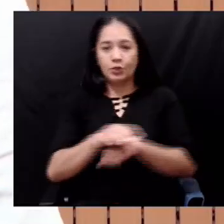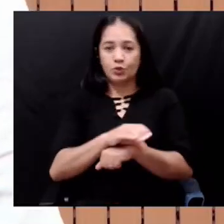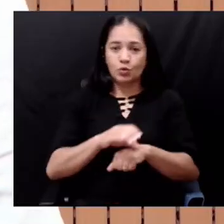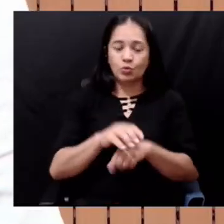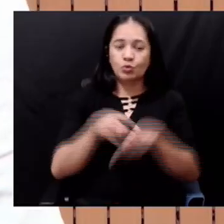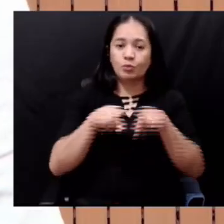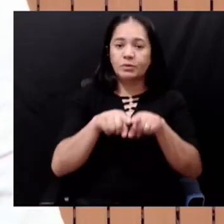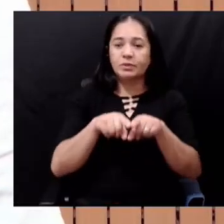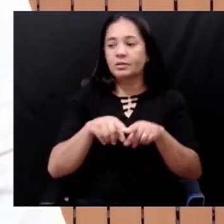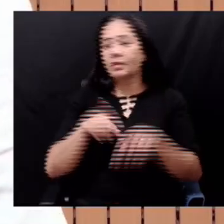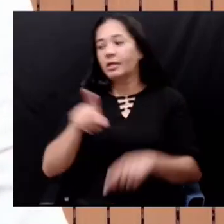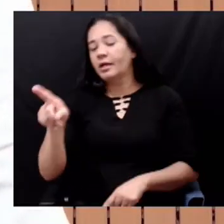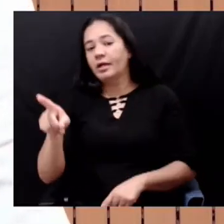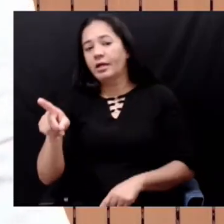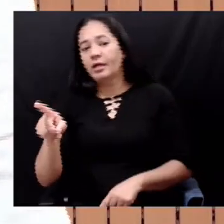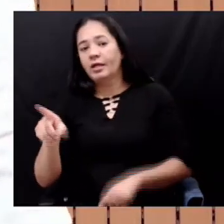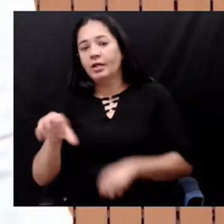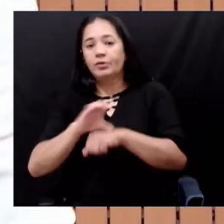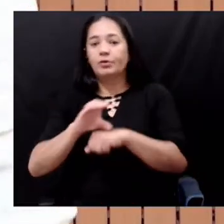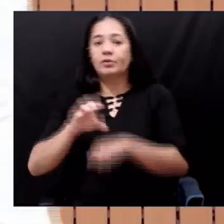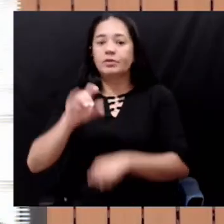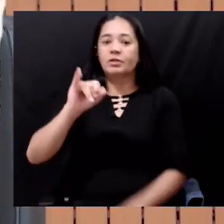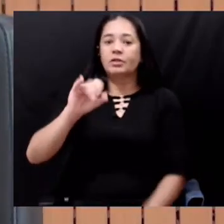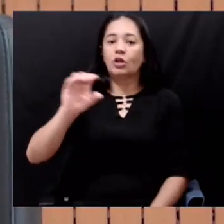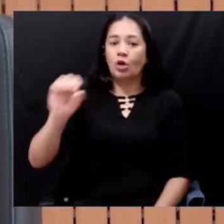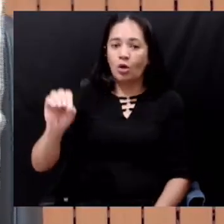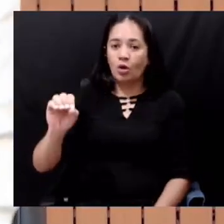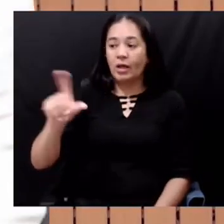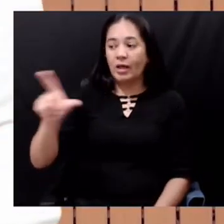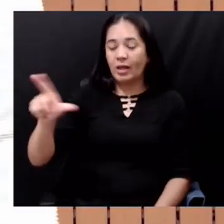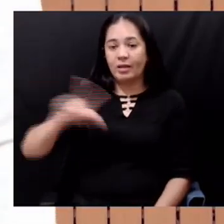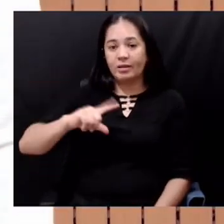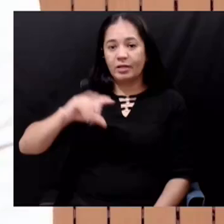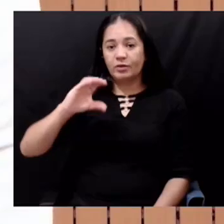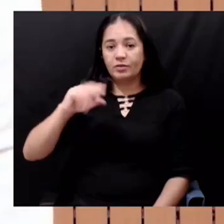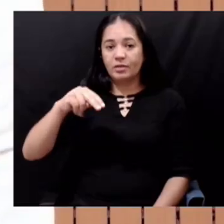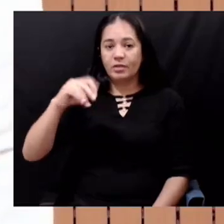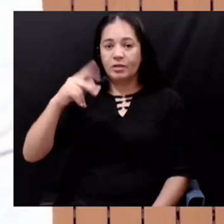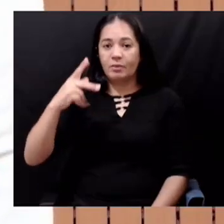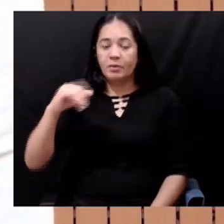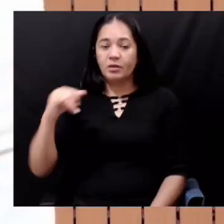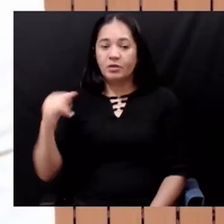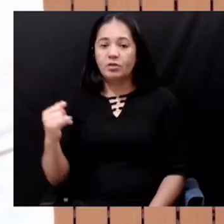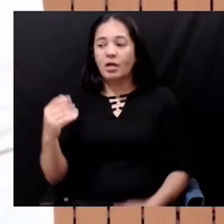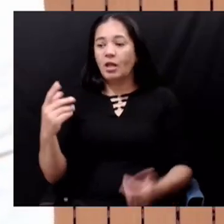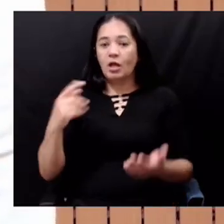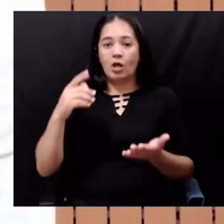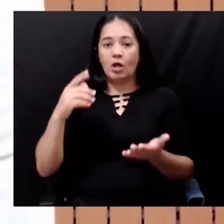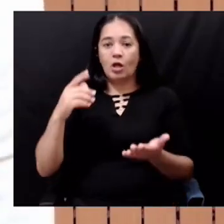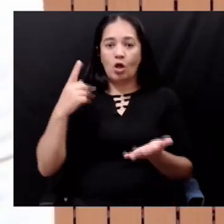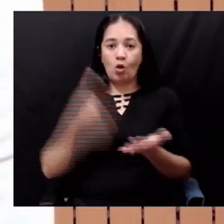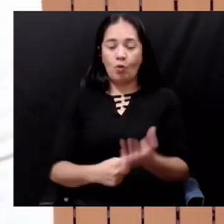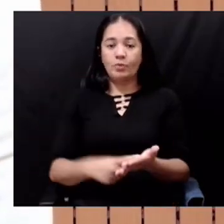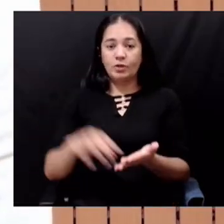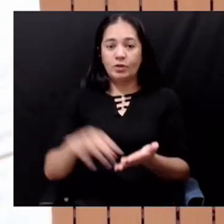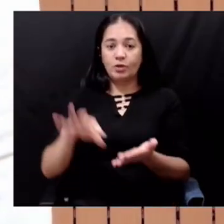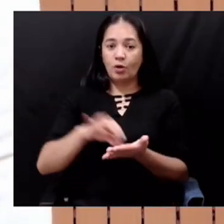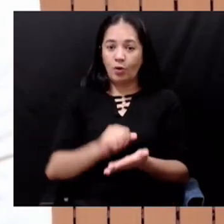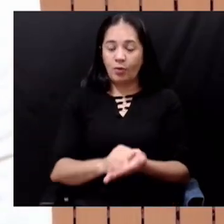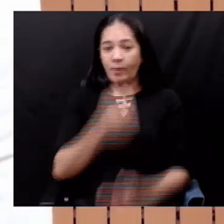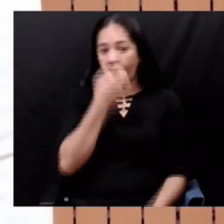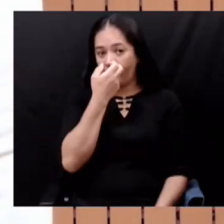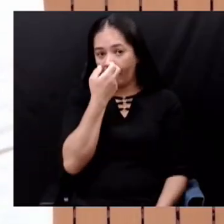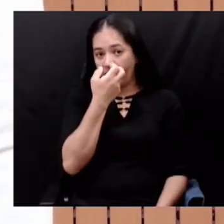né, que tem o CNPJ. Enfim, topou fazer a inscrição. Só que no 3º mês, eu não deixei de apresentar a